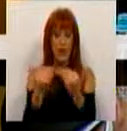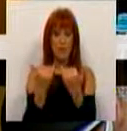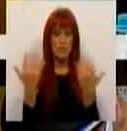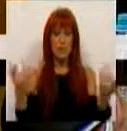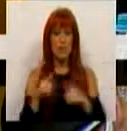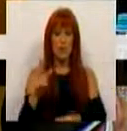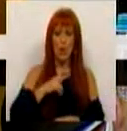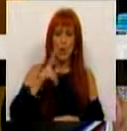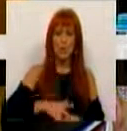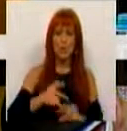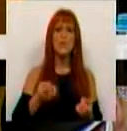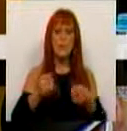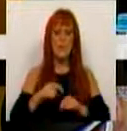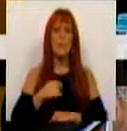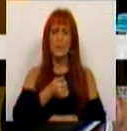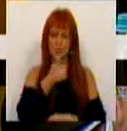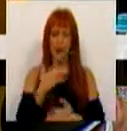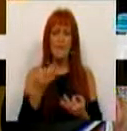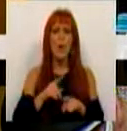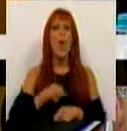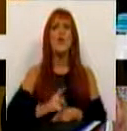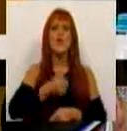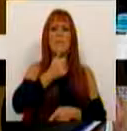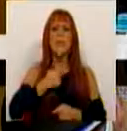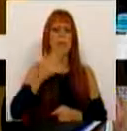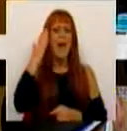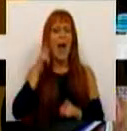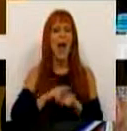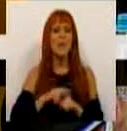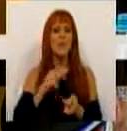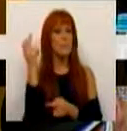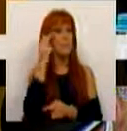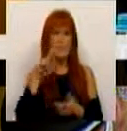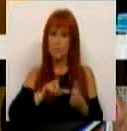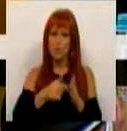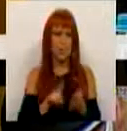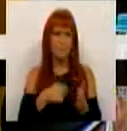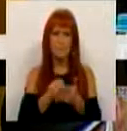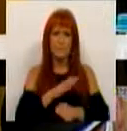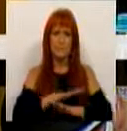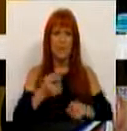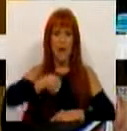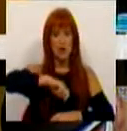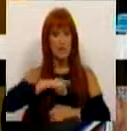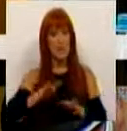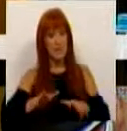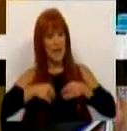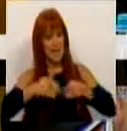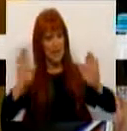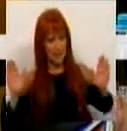informação, Portugal também decidirá quais as medidas considera irreversíveis do projeto, tendo Espanha que